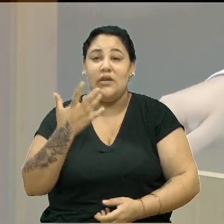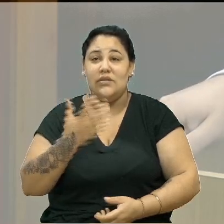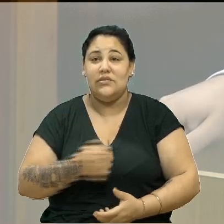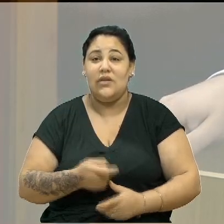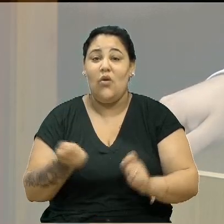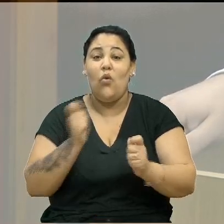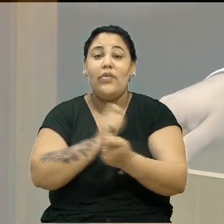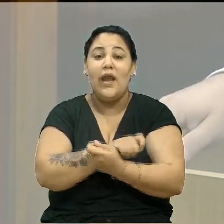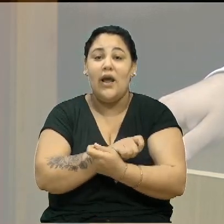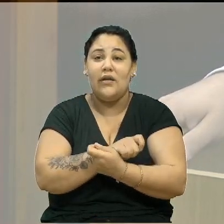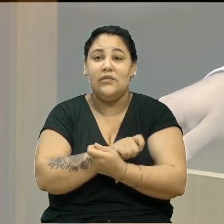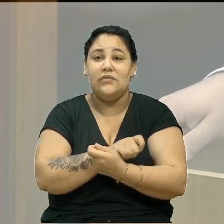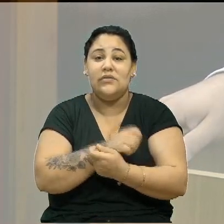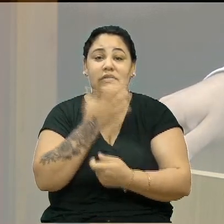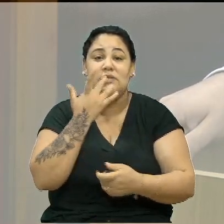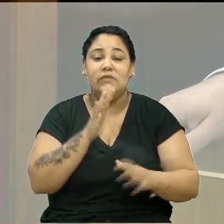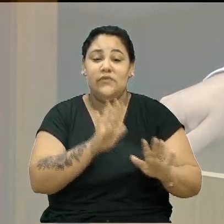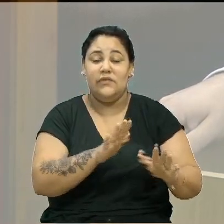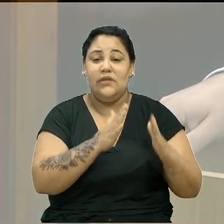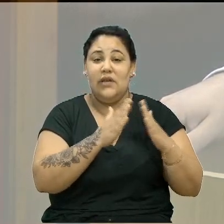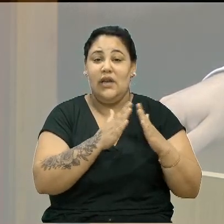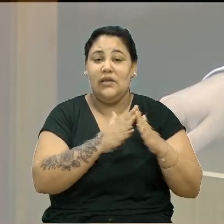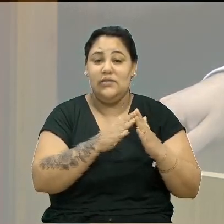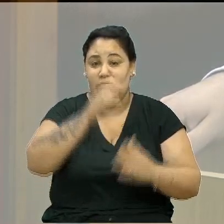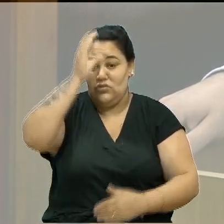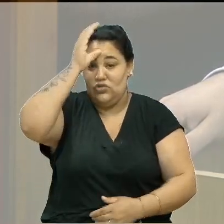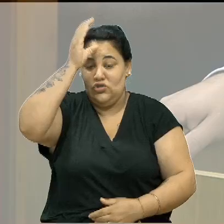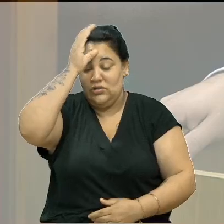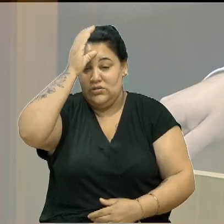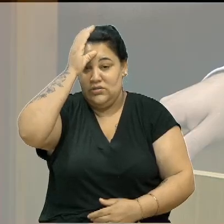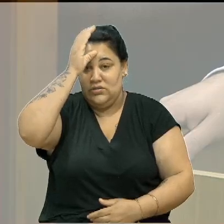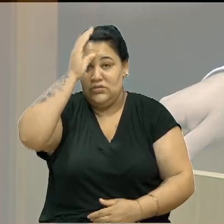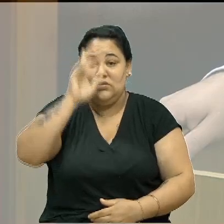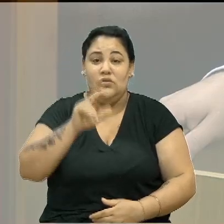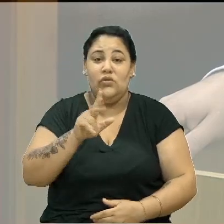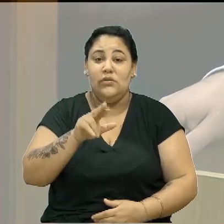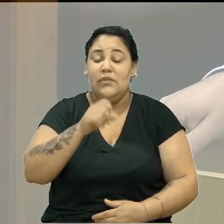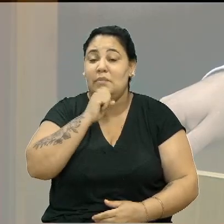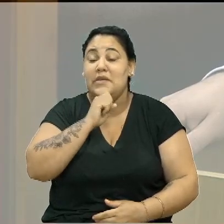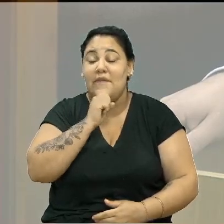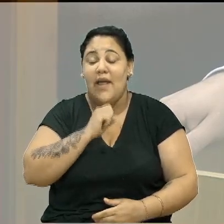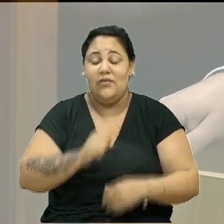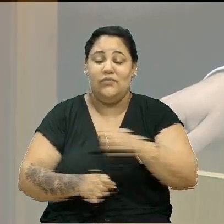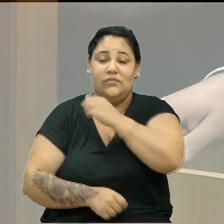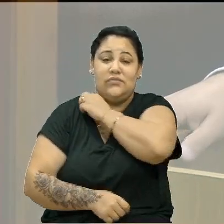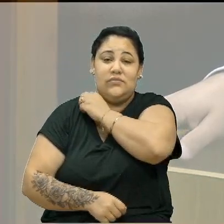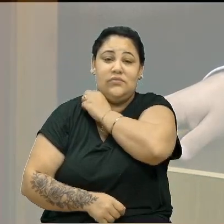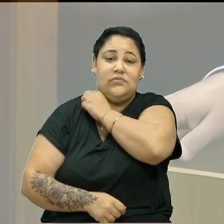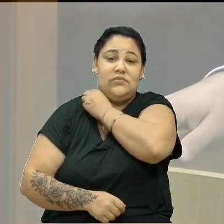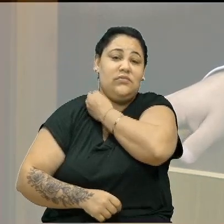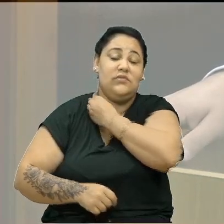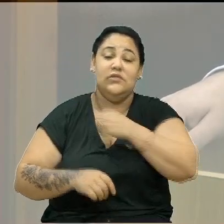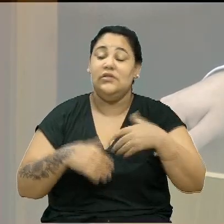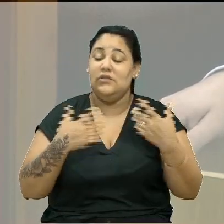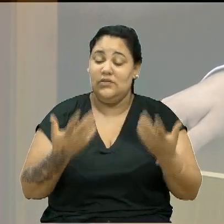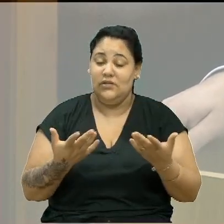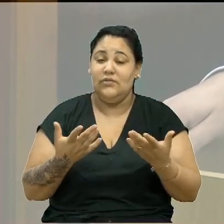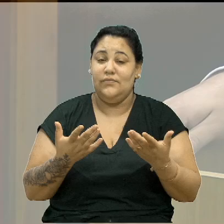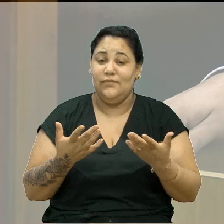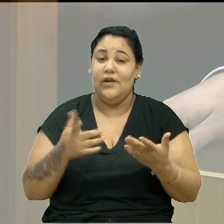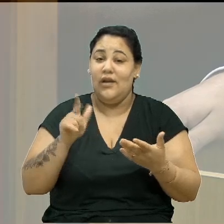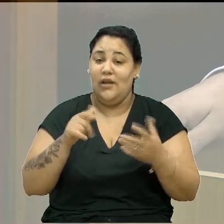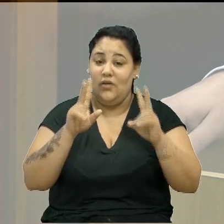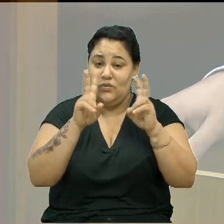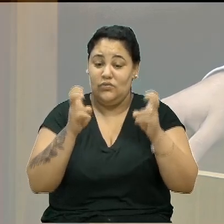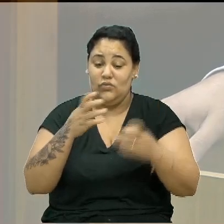Essas crianças ficam em casa, ficam com a tia, ficam com os irmãos mais velhos. Então essa é uma bandeira do